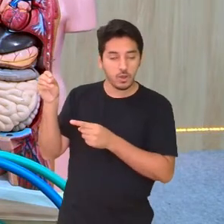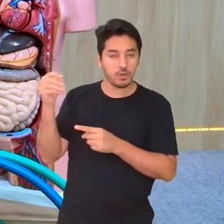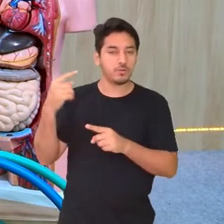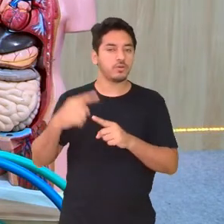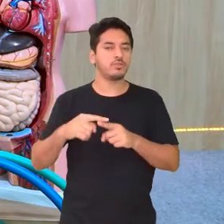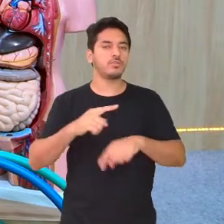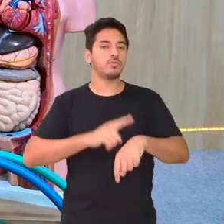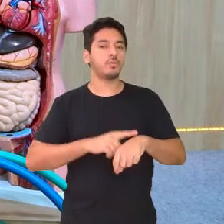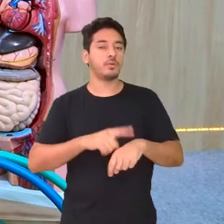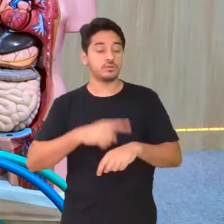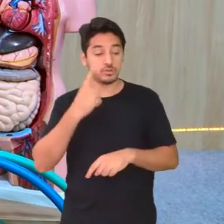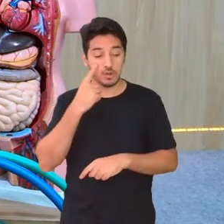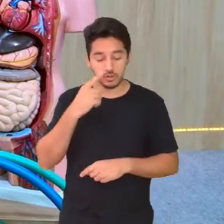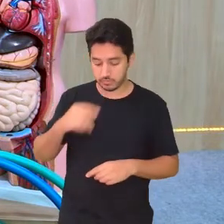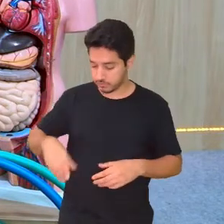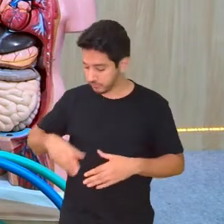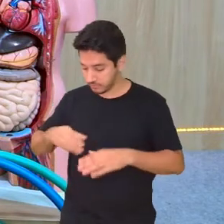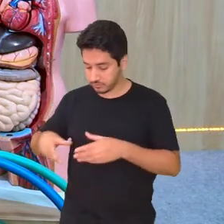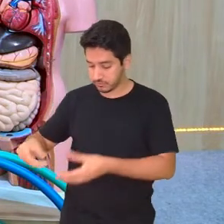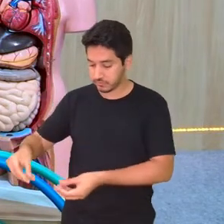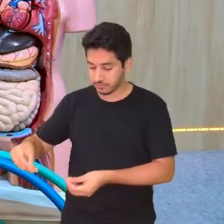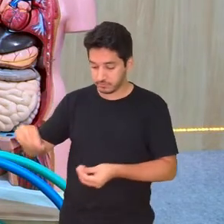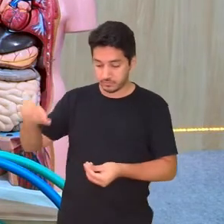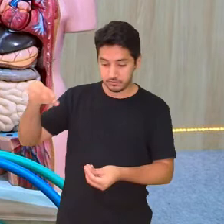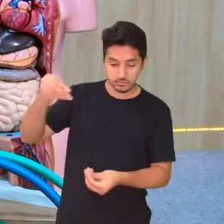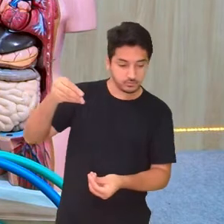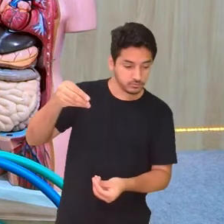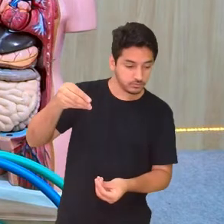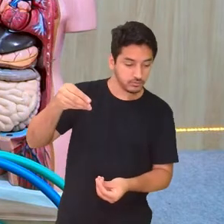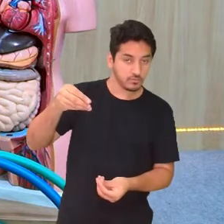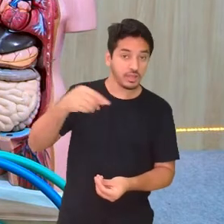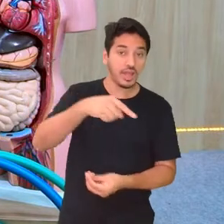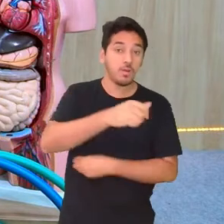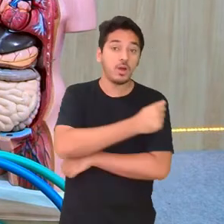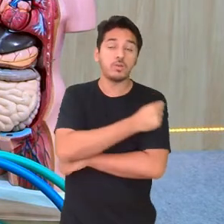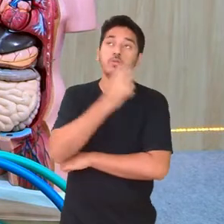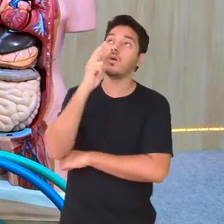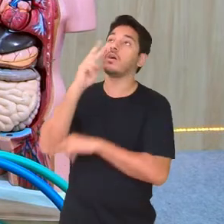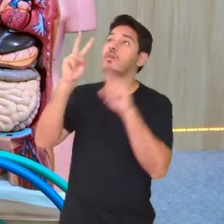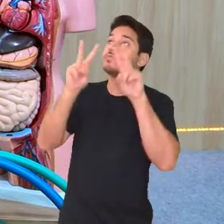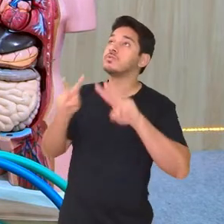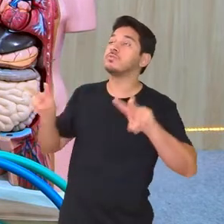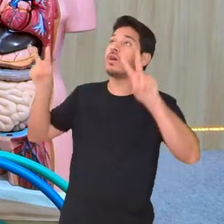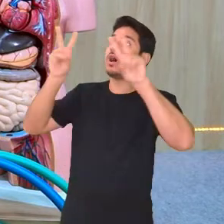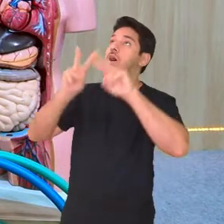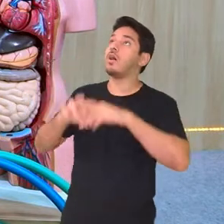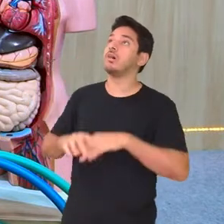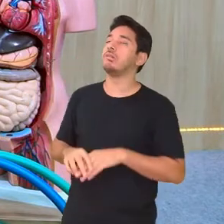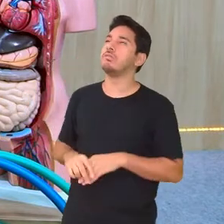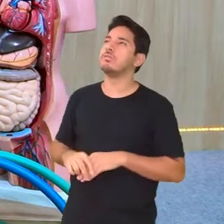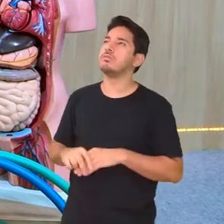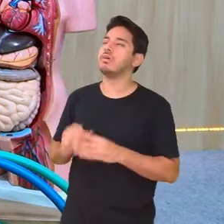você já mostra que ele vai começar a entender, ele vai começar a associar e, em algum